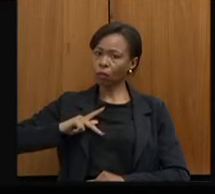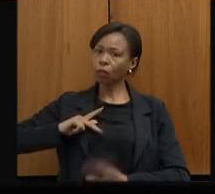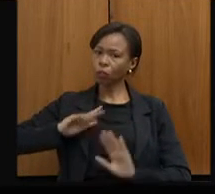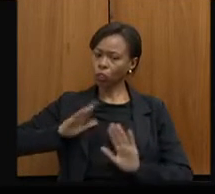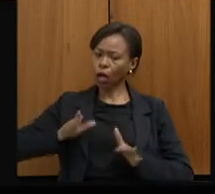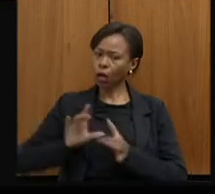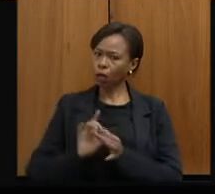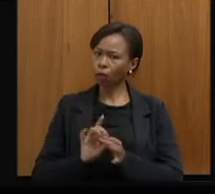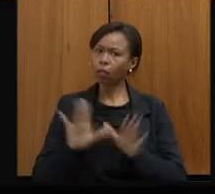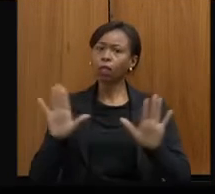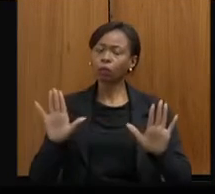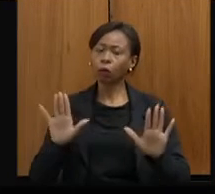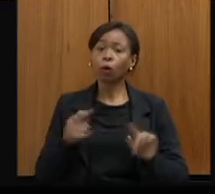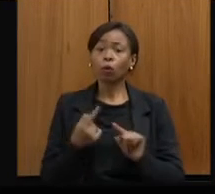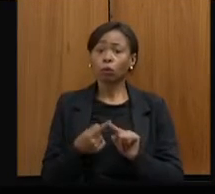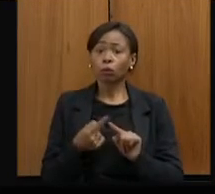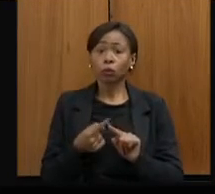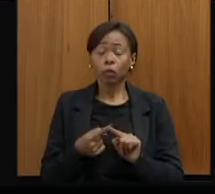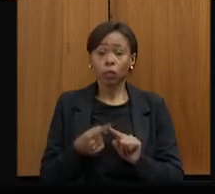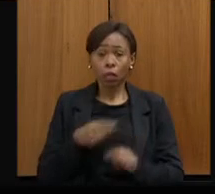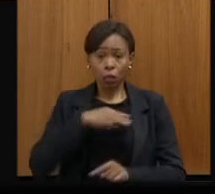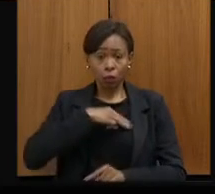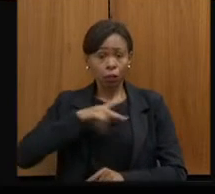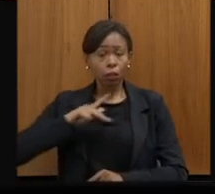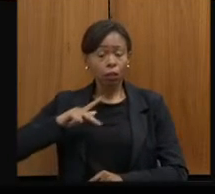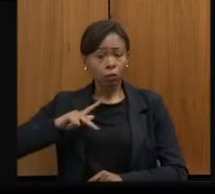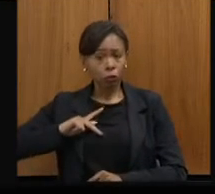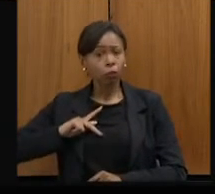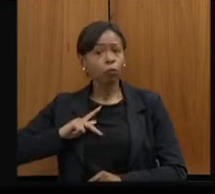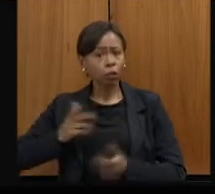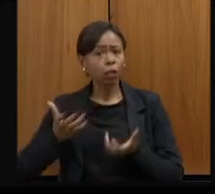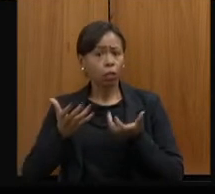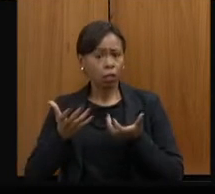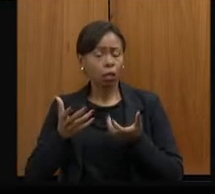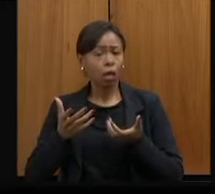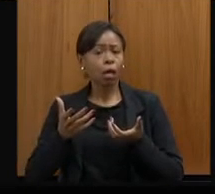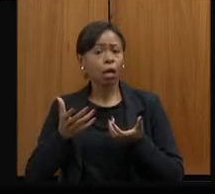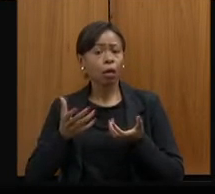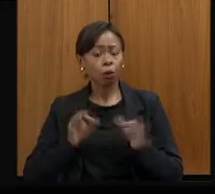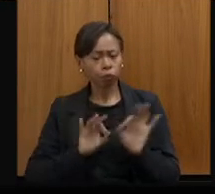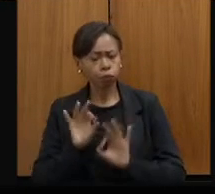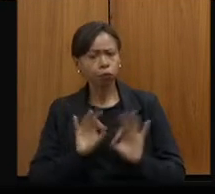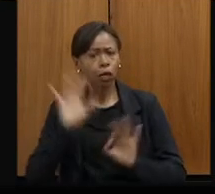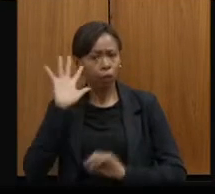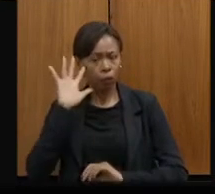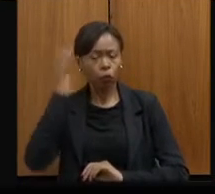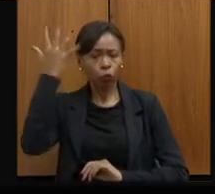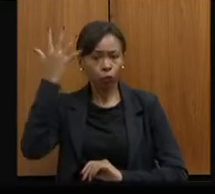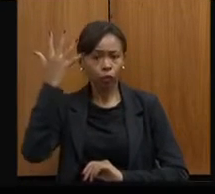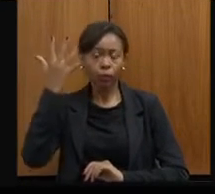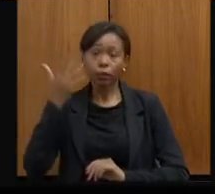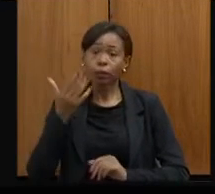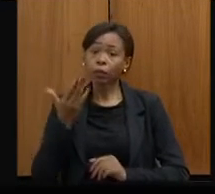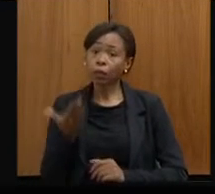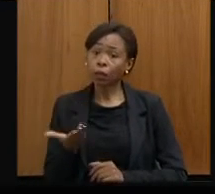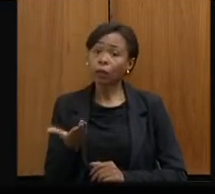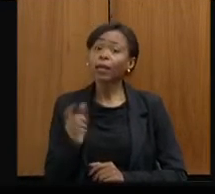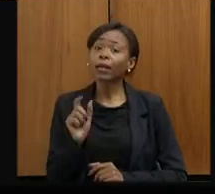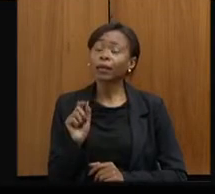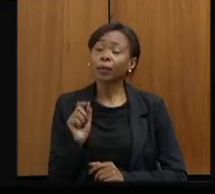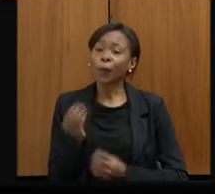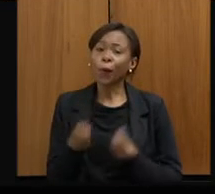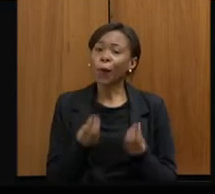porque o que o Ministério Público quer é que você demonstre a melhoria dessa área. Em que você vai solucionar essa questão?